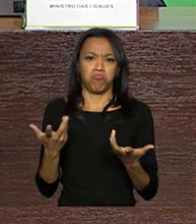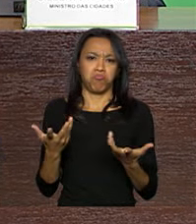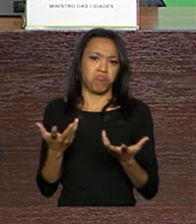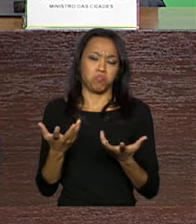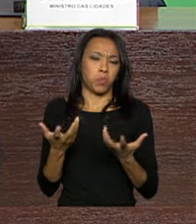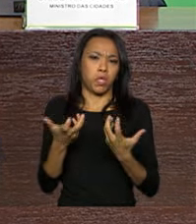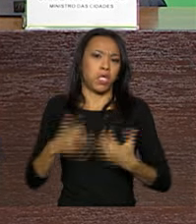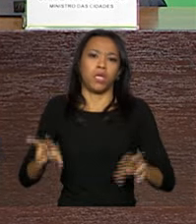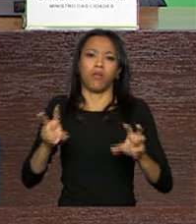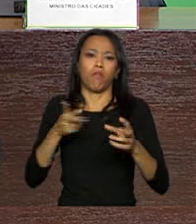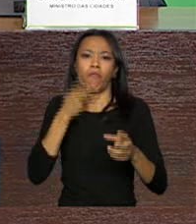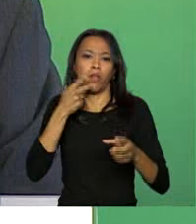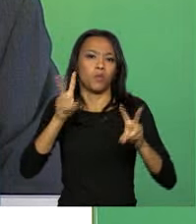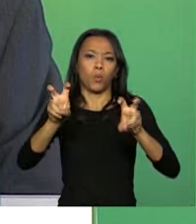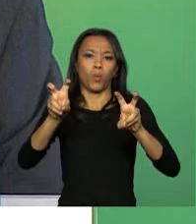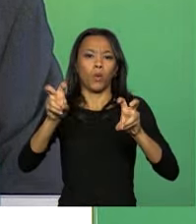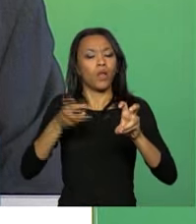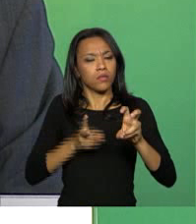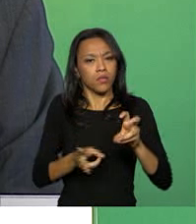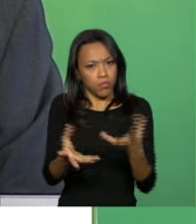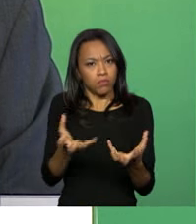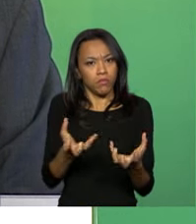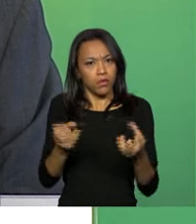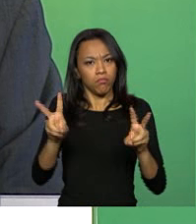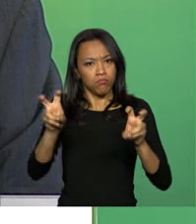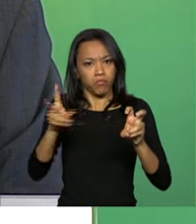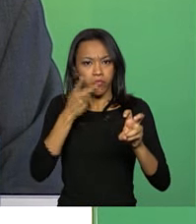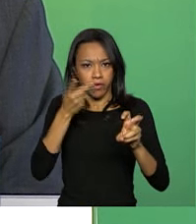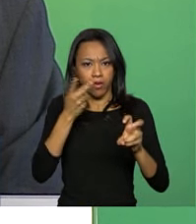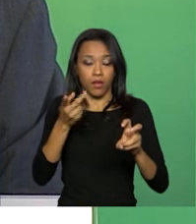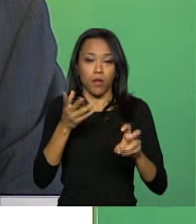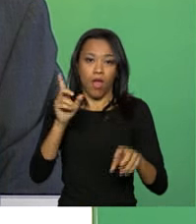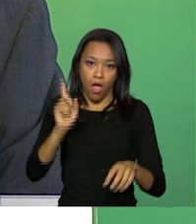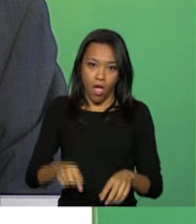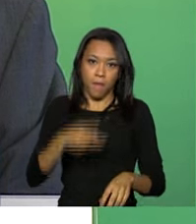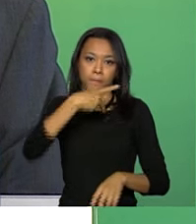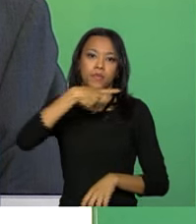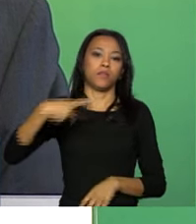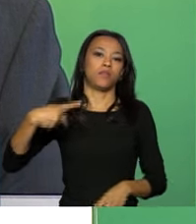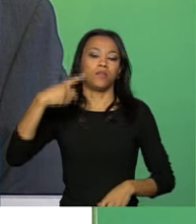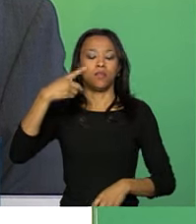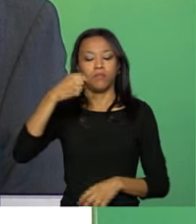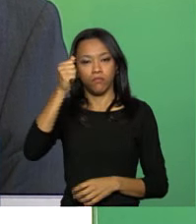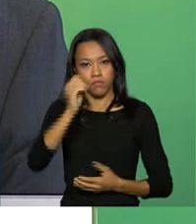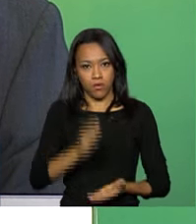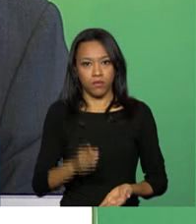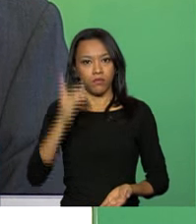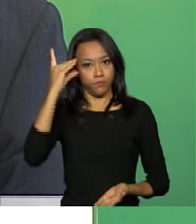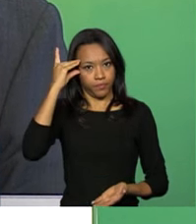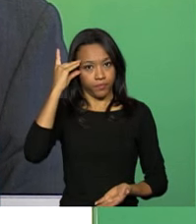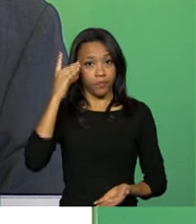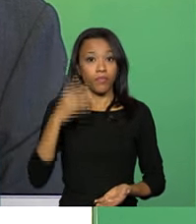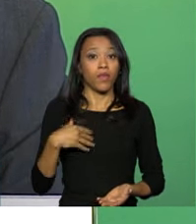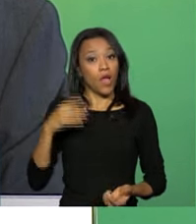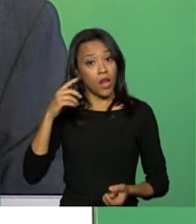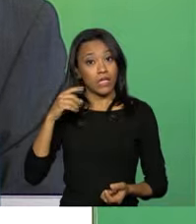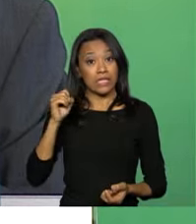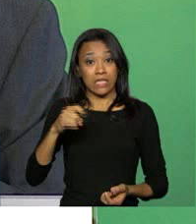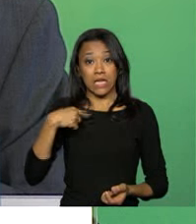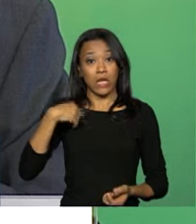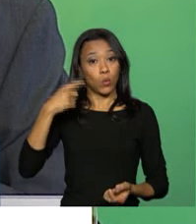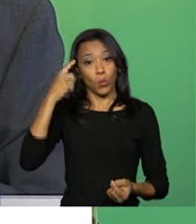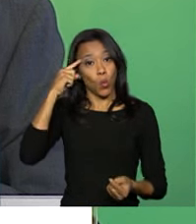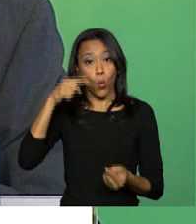da República e chefe de um governo portanto ela se não tivesse de acordo ela não estaria